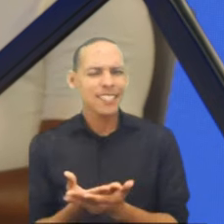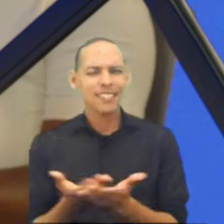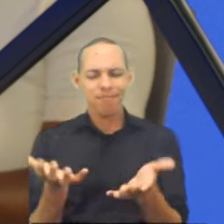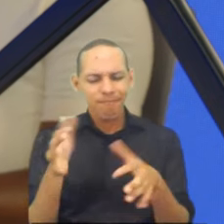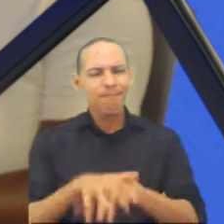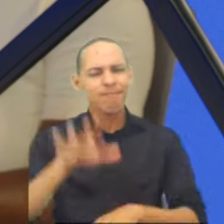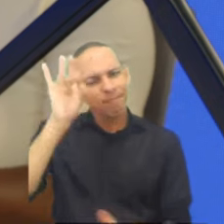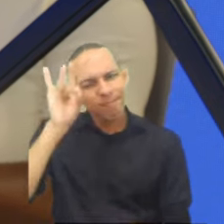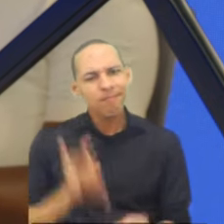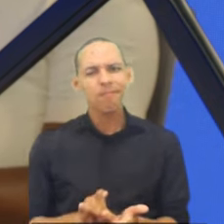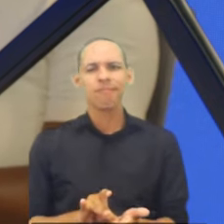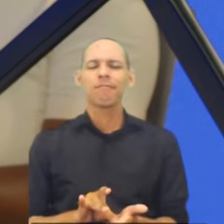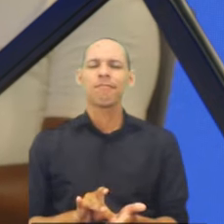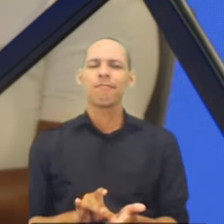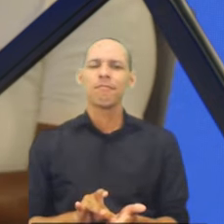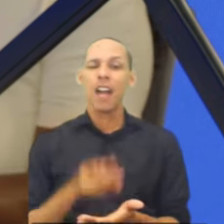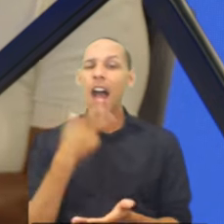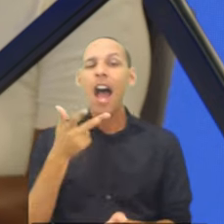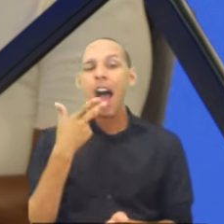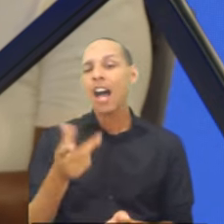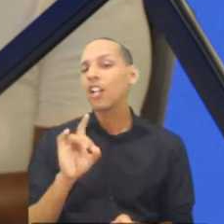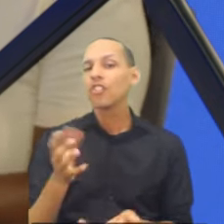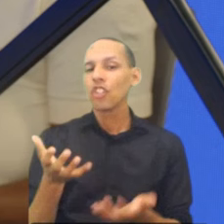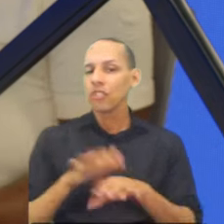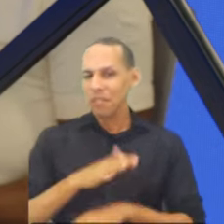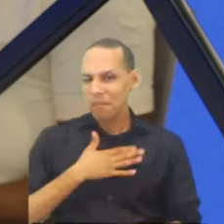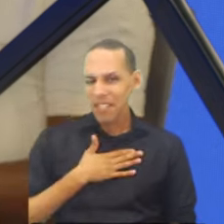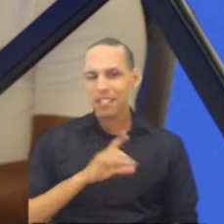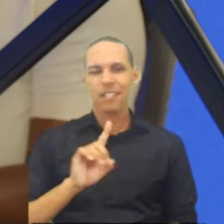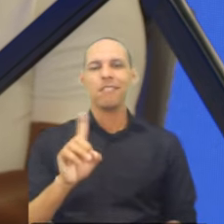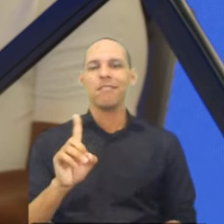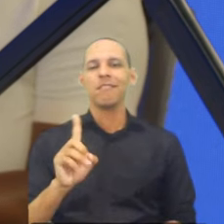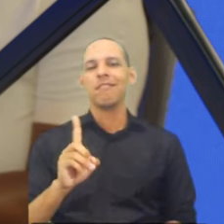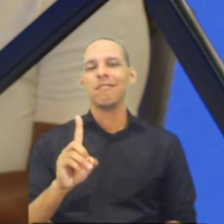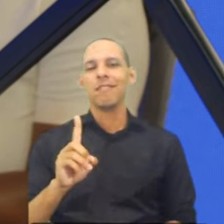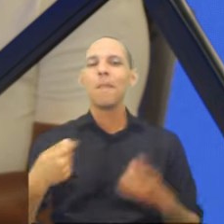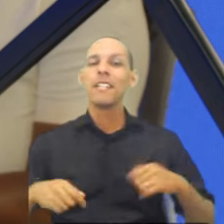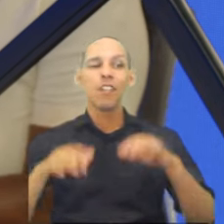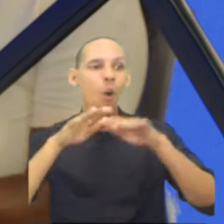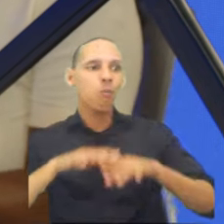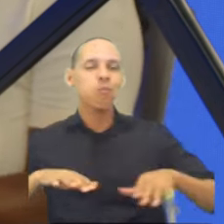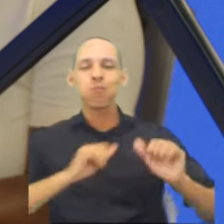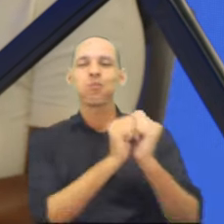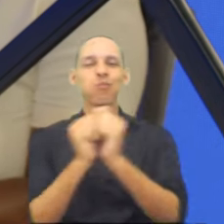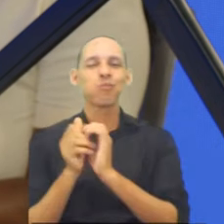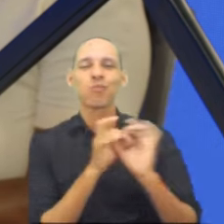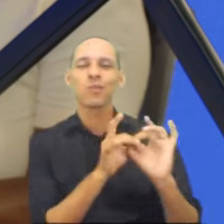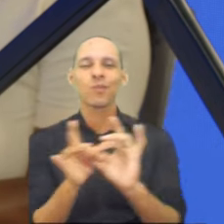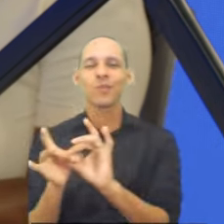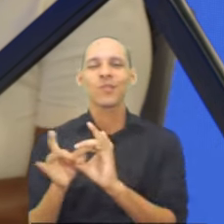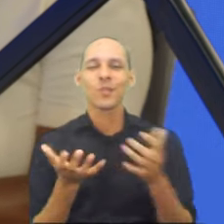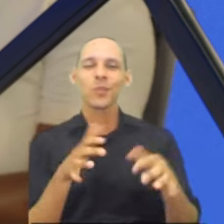acredita para fazer a inclusão de verdade porque não dá para falar sobre sobre a minha inclusão tem que ter todo